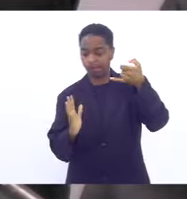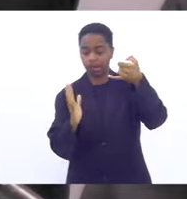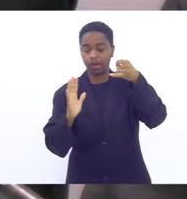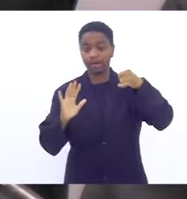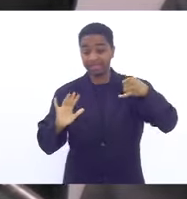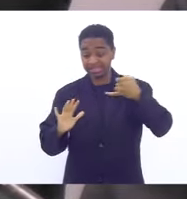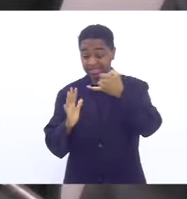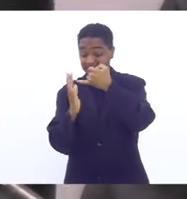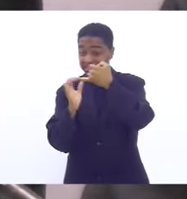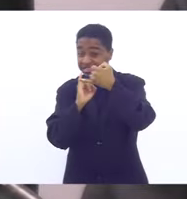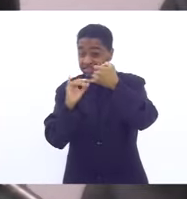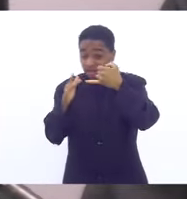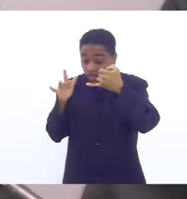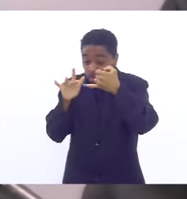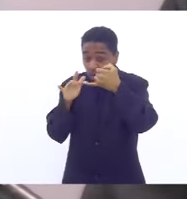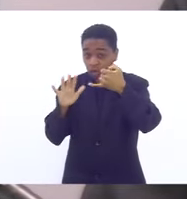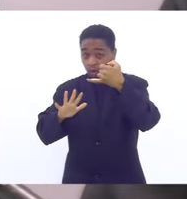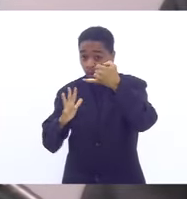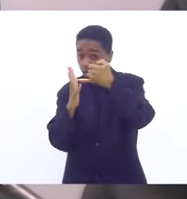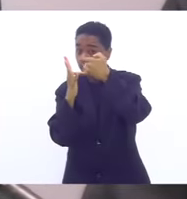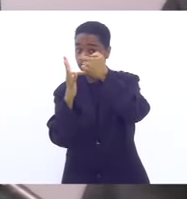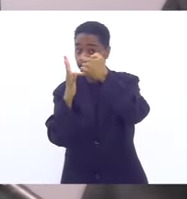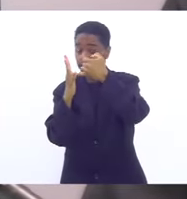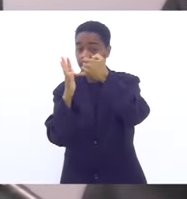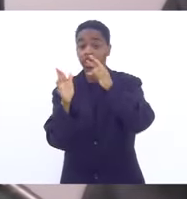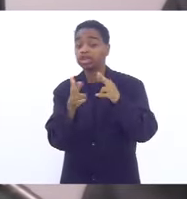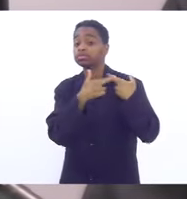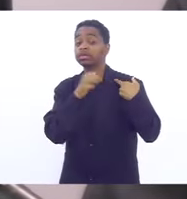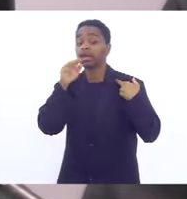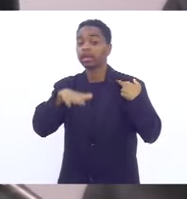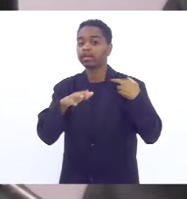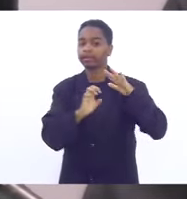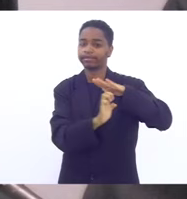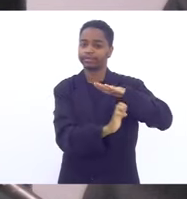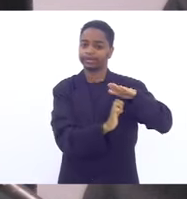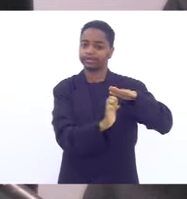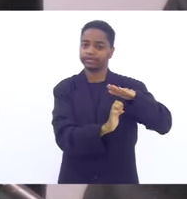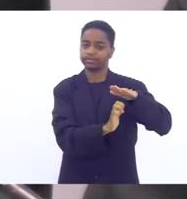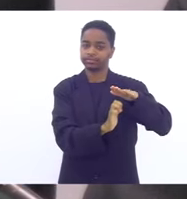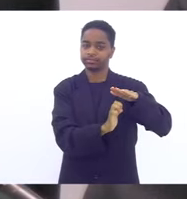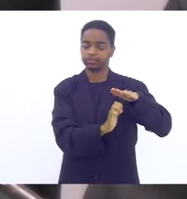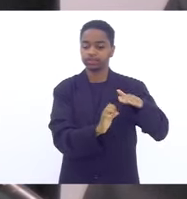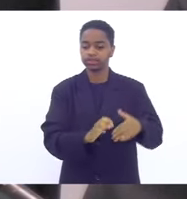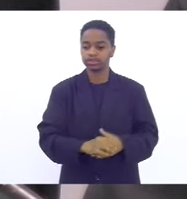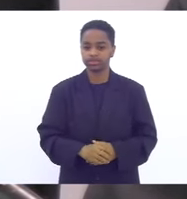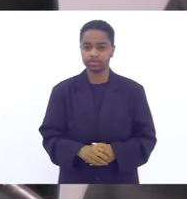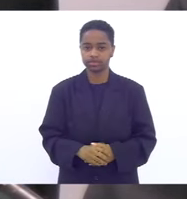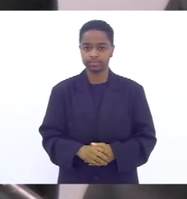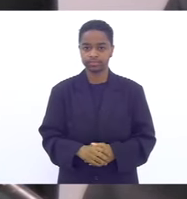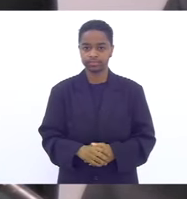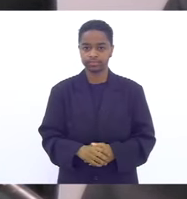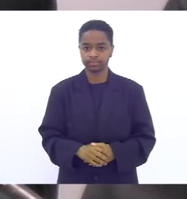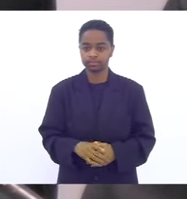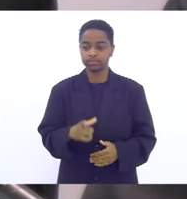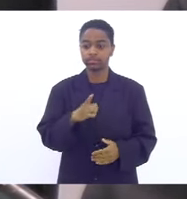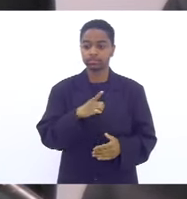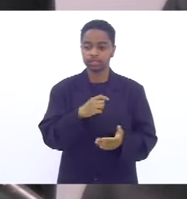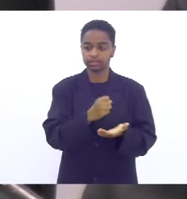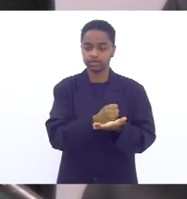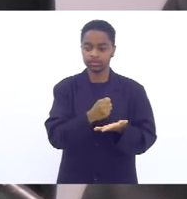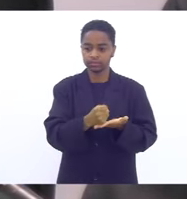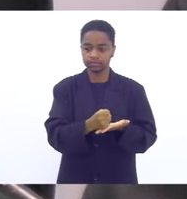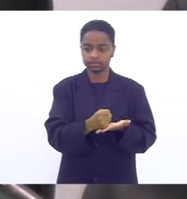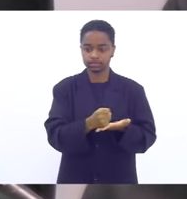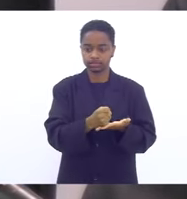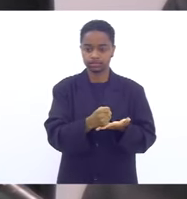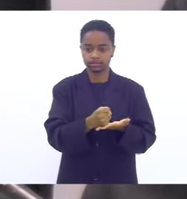momento que ela chega à via elétrica, a responsabilidade é da empresa concessionária, que tem a concessão. Então, quando não